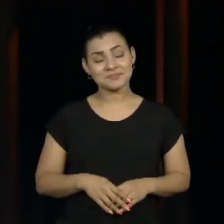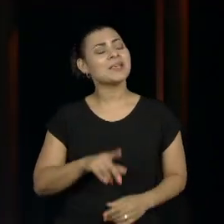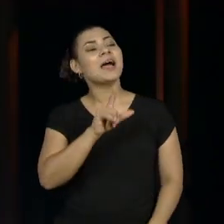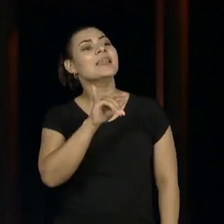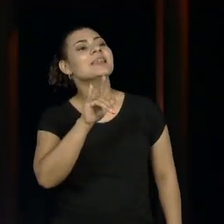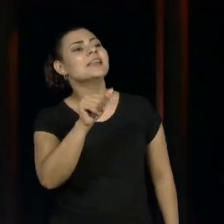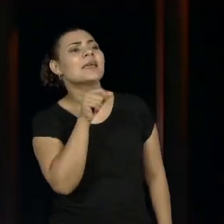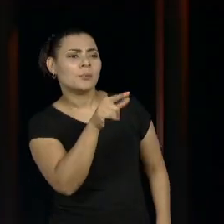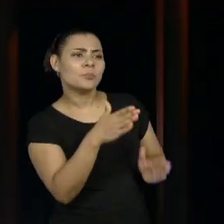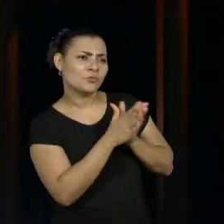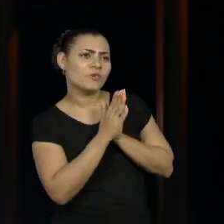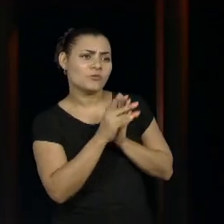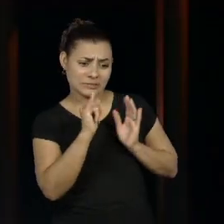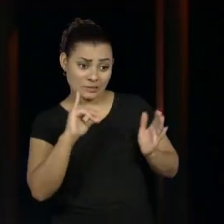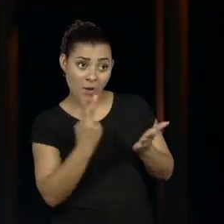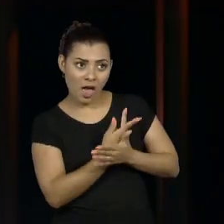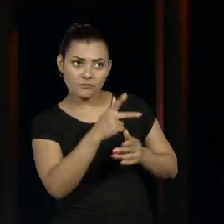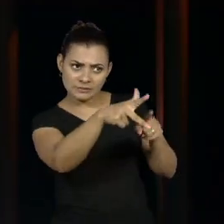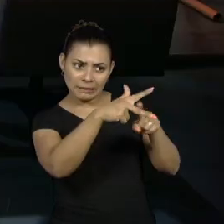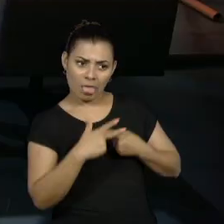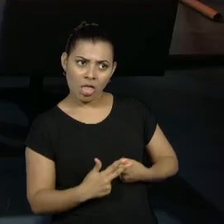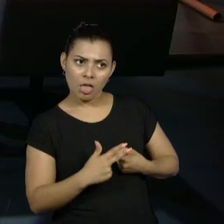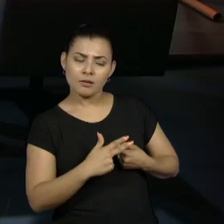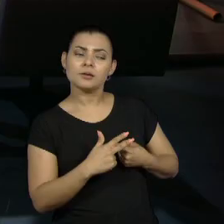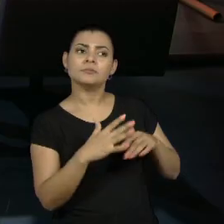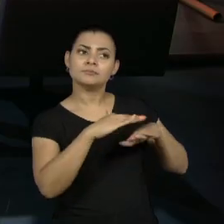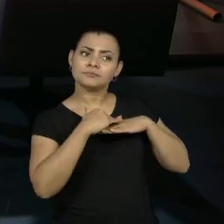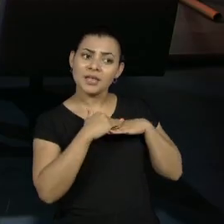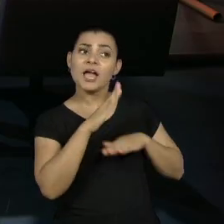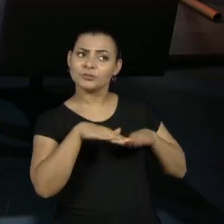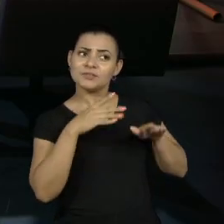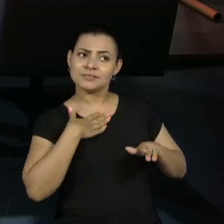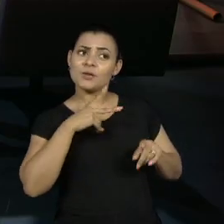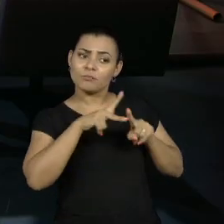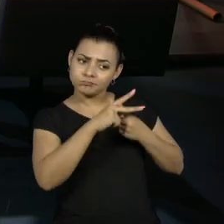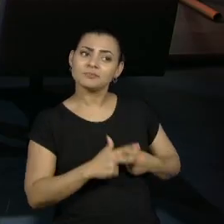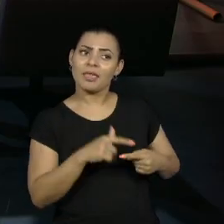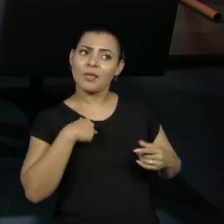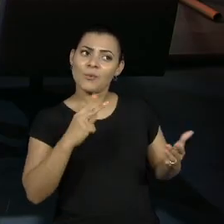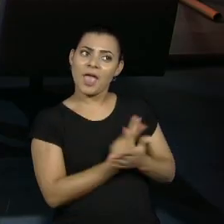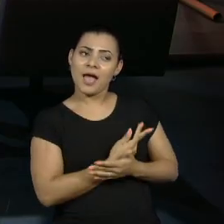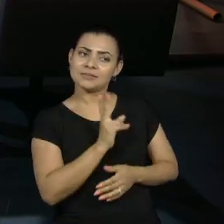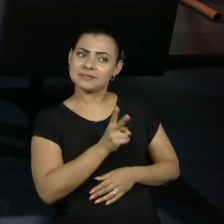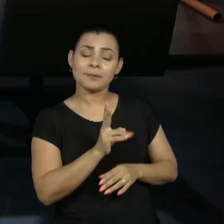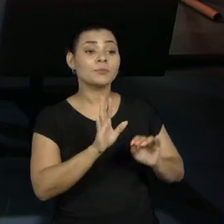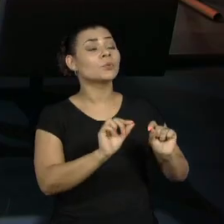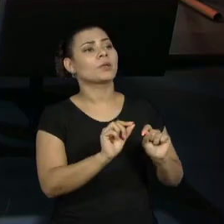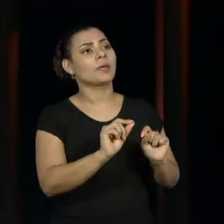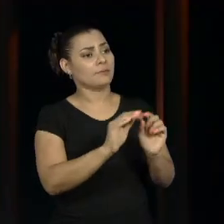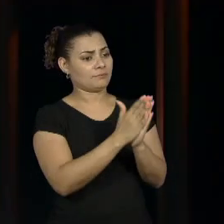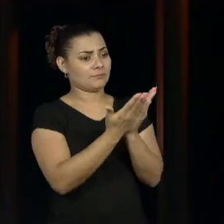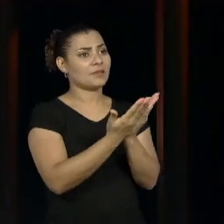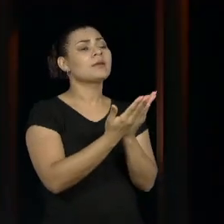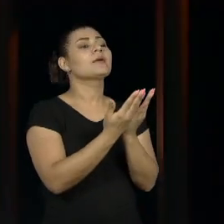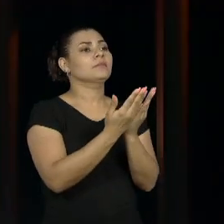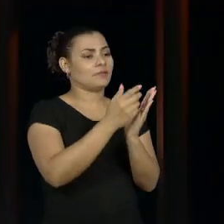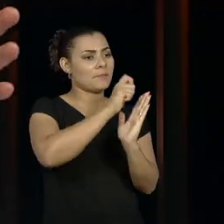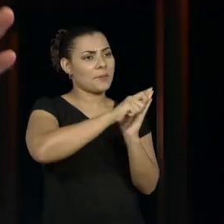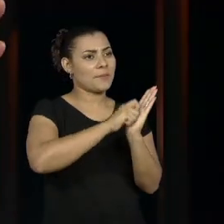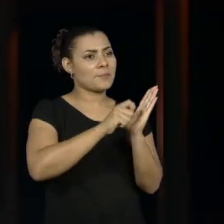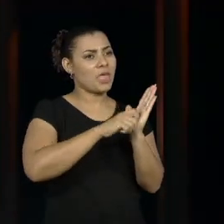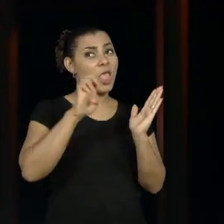você me corrija Se eu estiver errado e Geralmente eu estou tá a partir da biografia que inclui